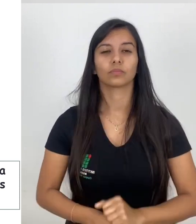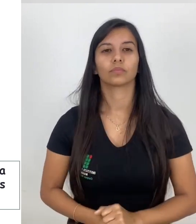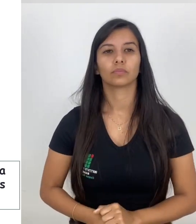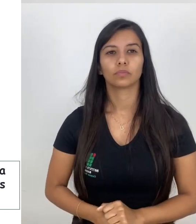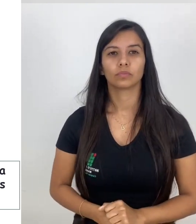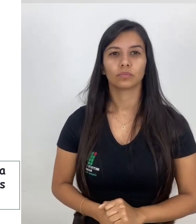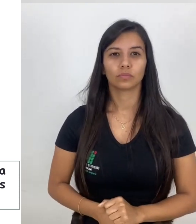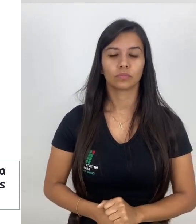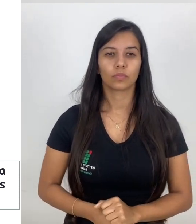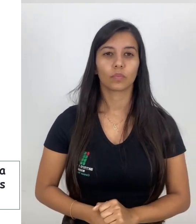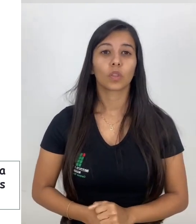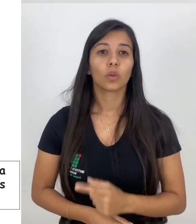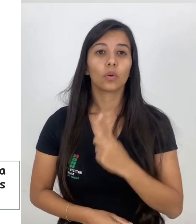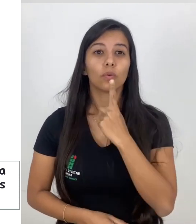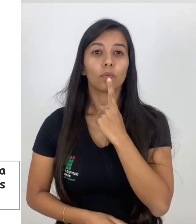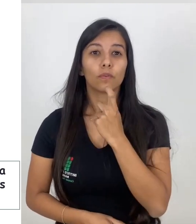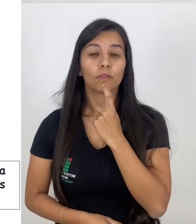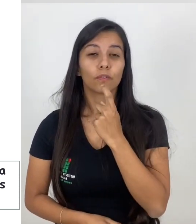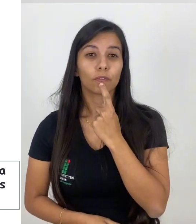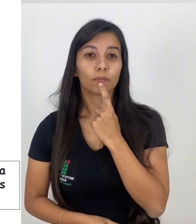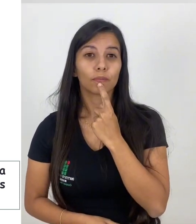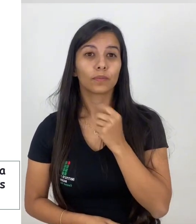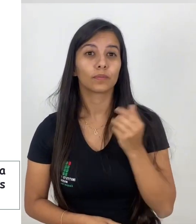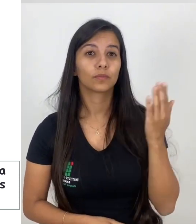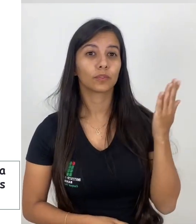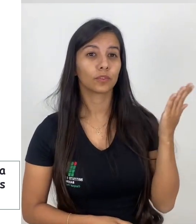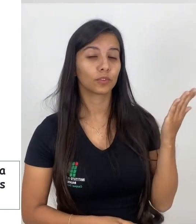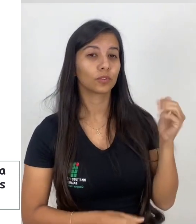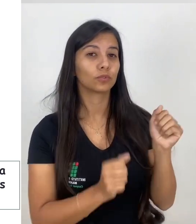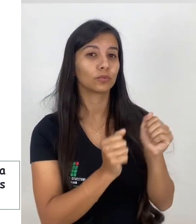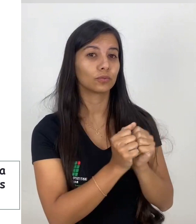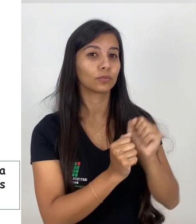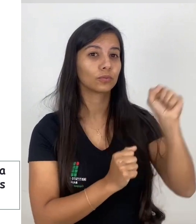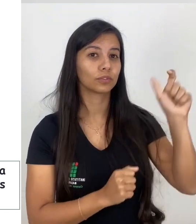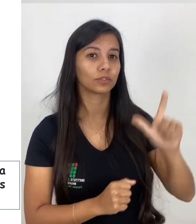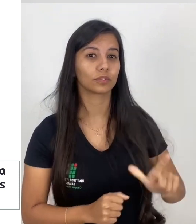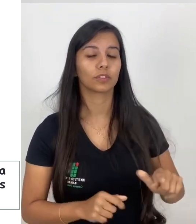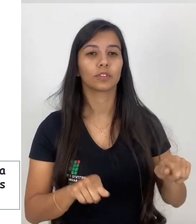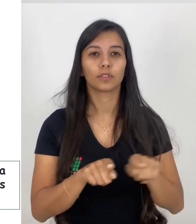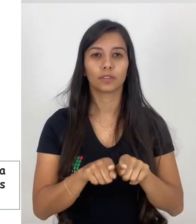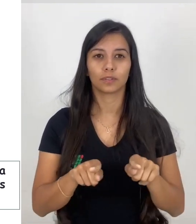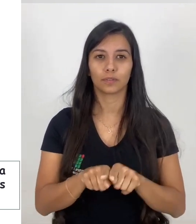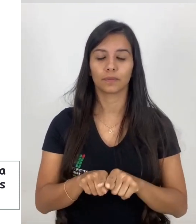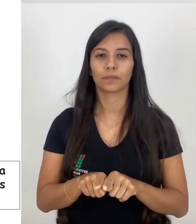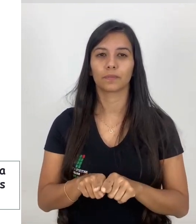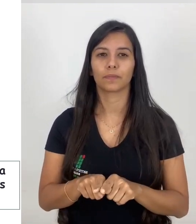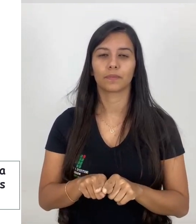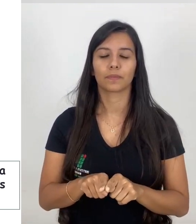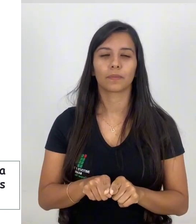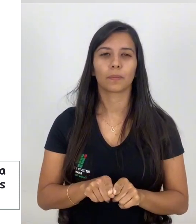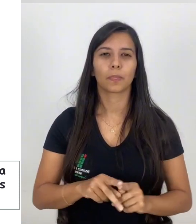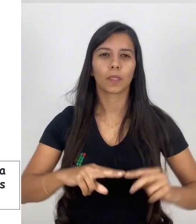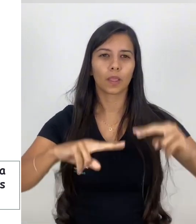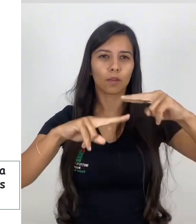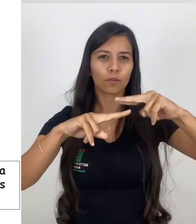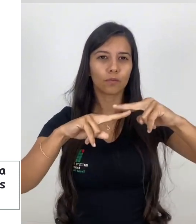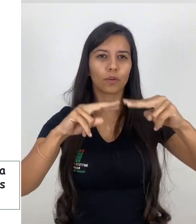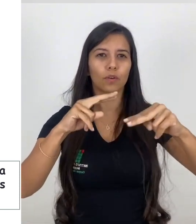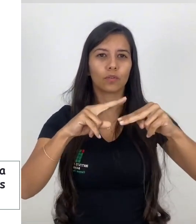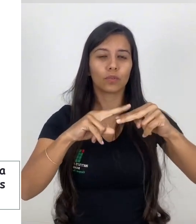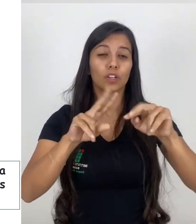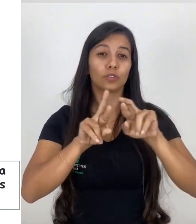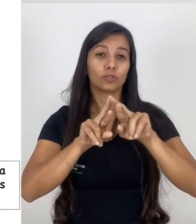homólogos. O vermelho para com o verde agora, eles vão sobrepor as